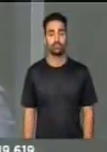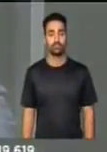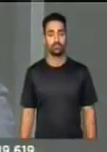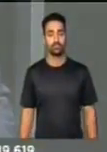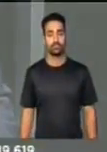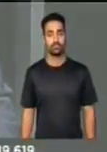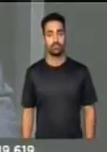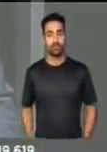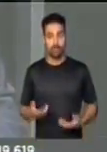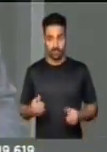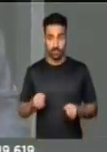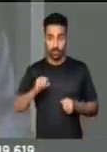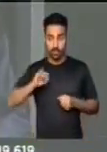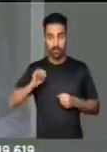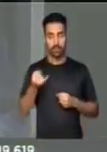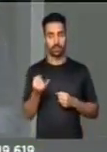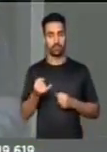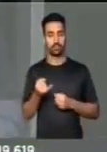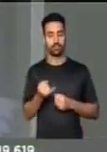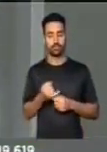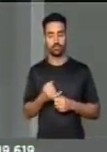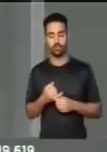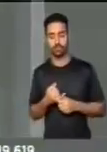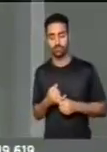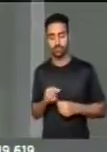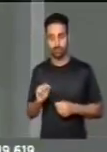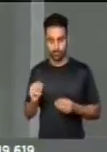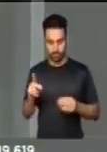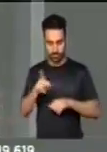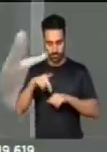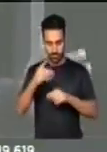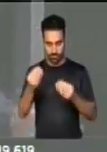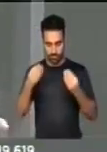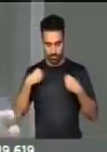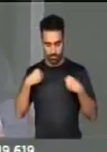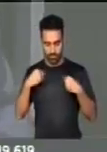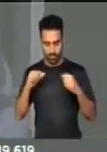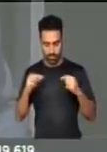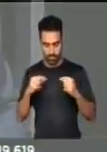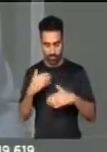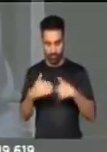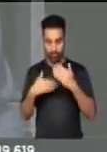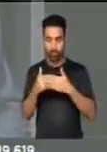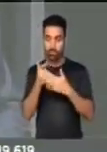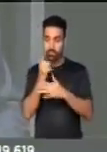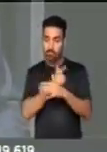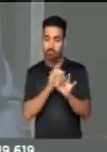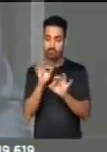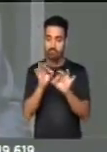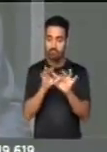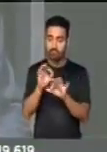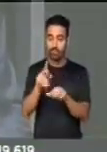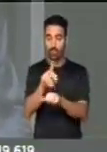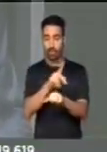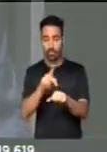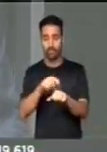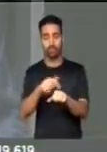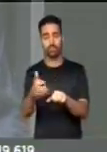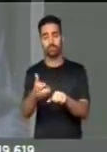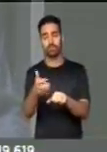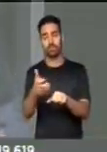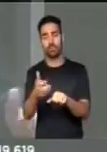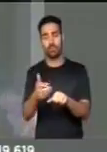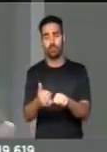aproveitarmos essa oportunidade que o país nos dá, de reconstruir uma nação que clama por